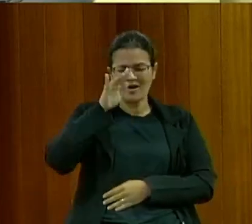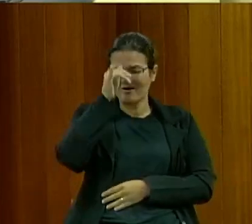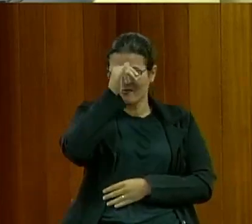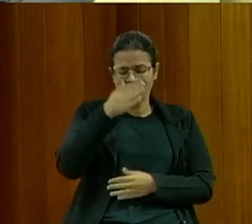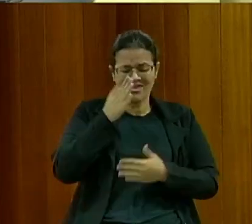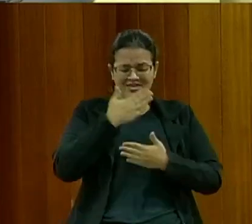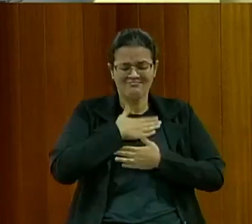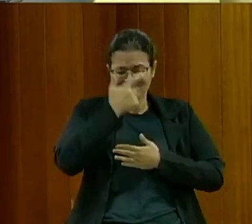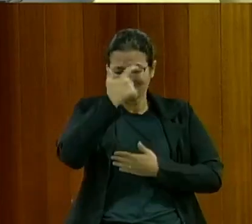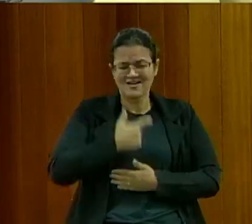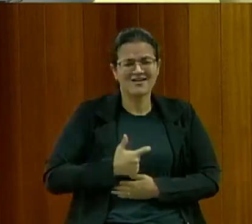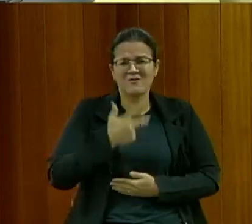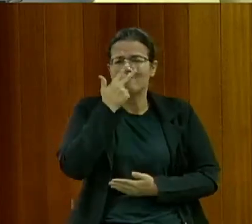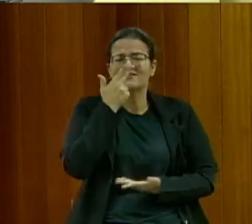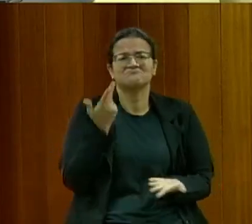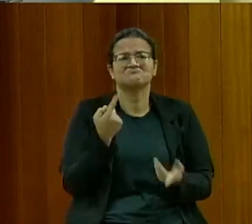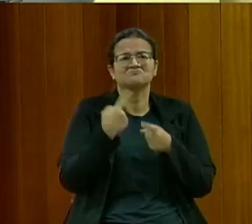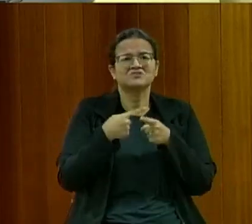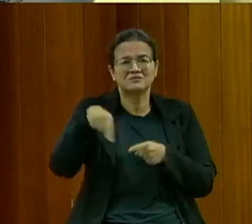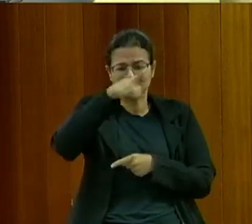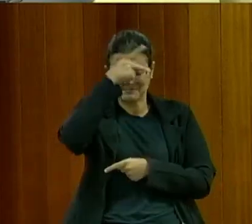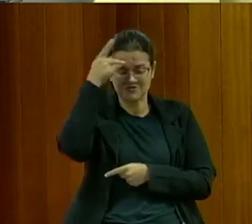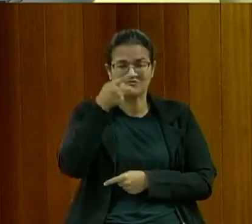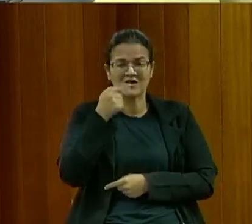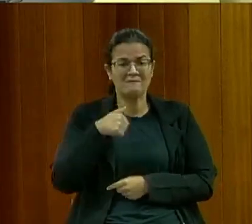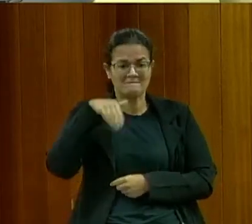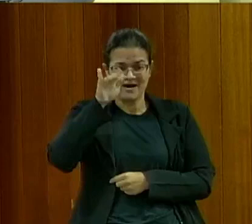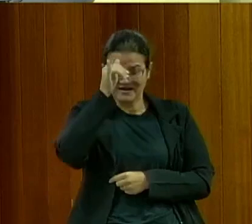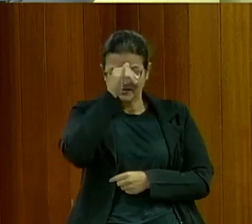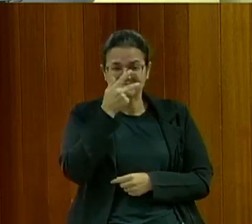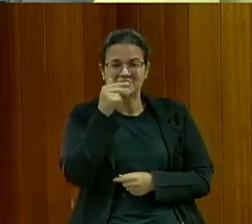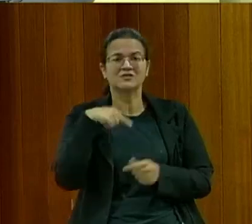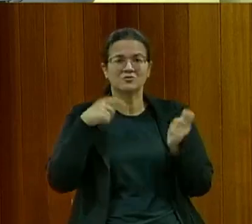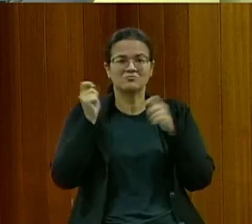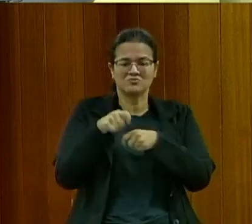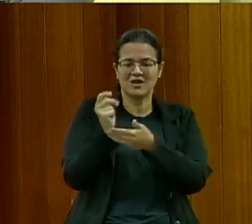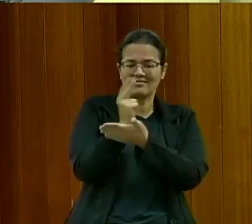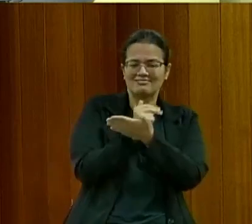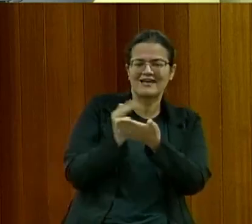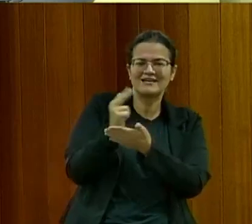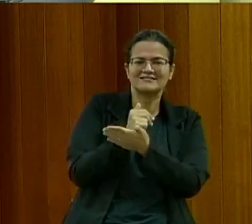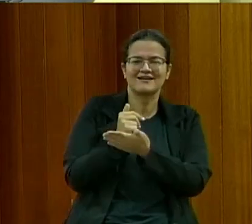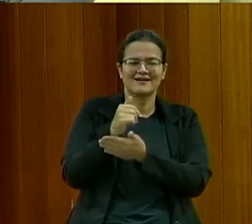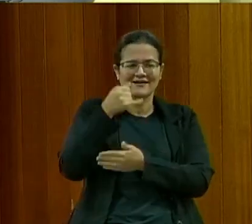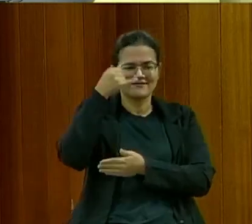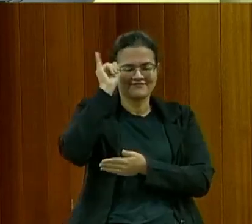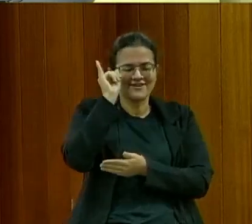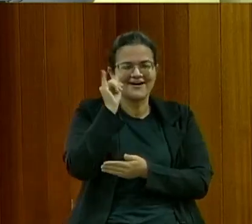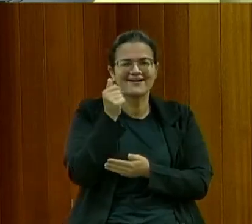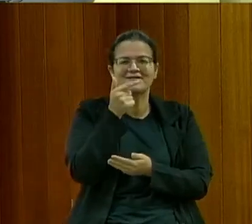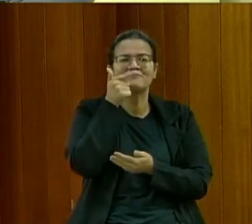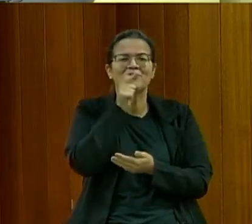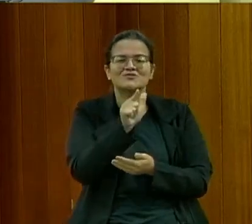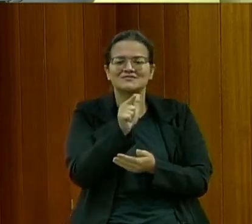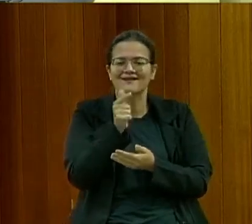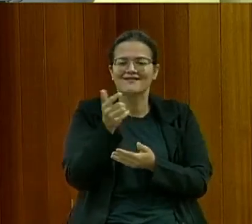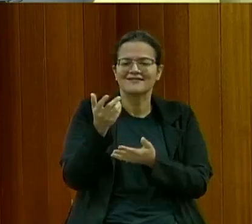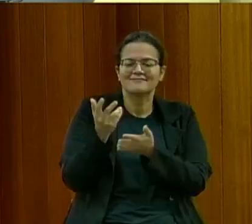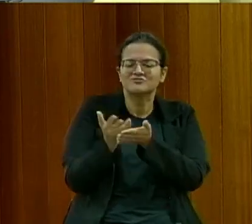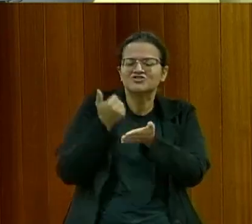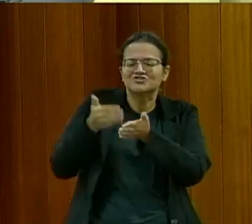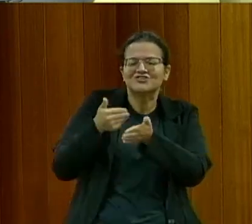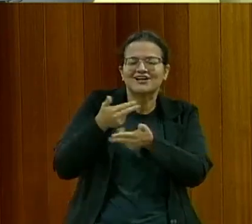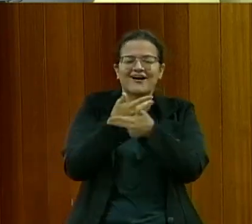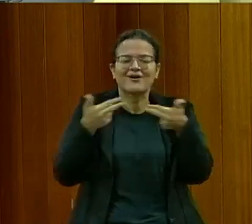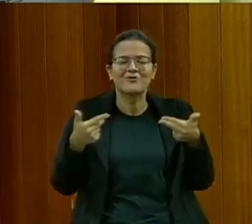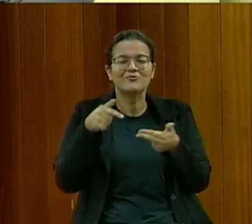e eles falam que o mais bobo aqui desenha uma vaca na parede e tira 10 litros de leite dela, 10 litros de leite, só com a fotografia, e o mais bobo aqui sou